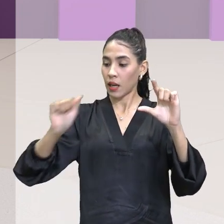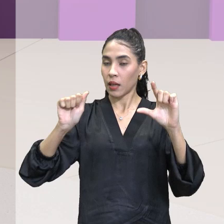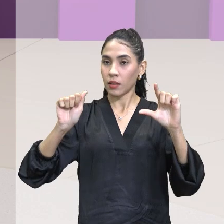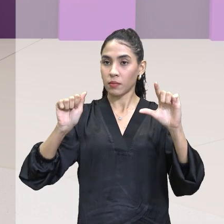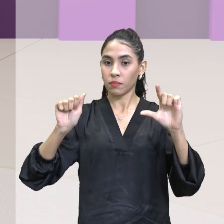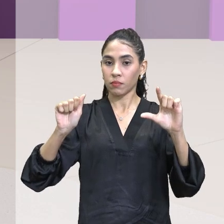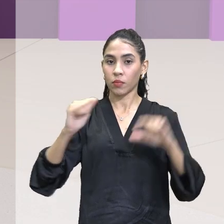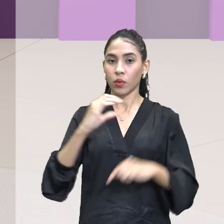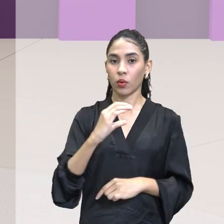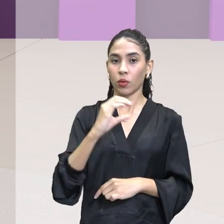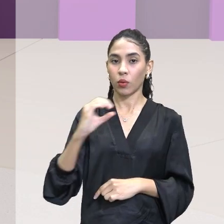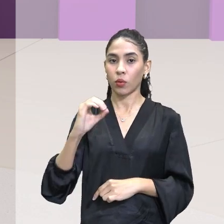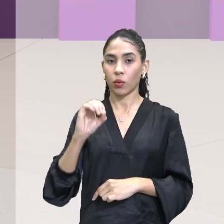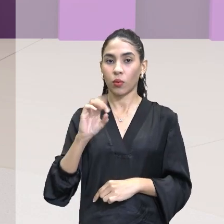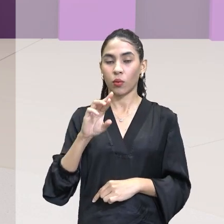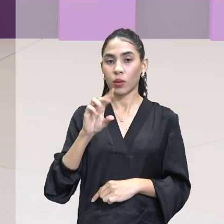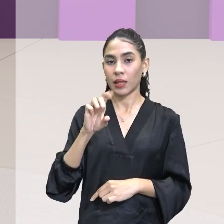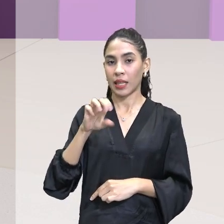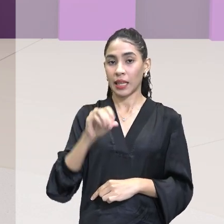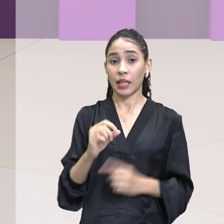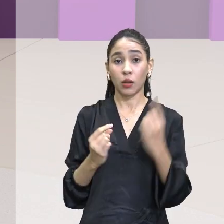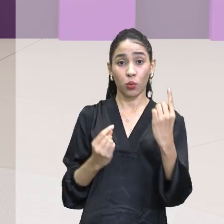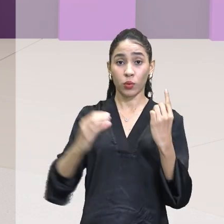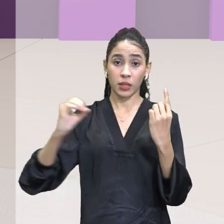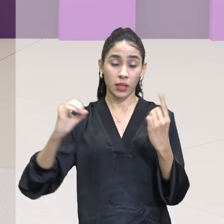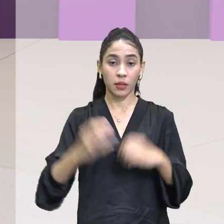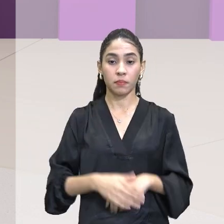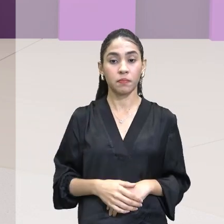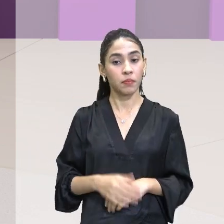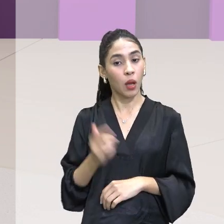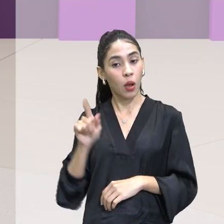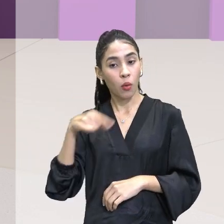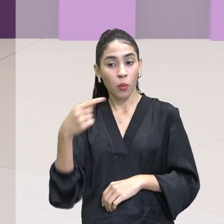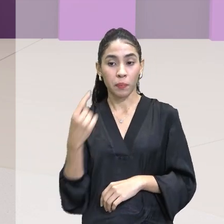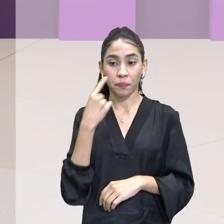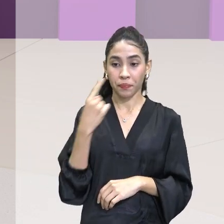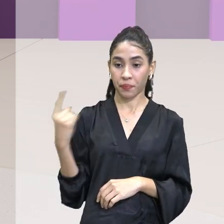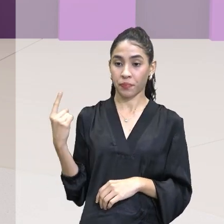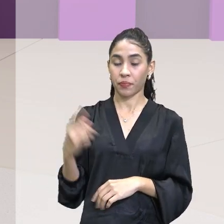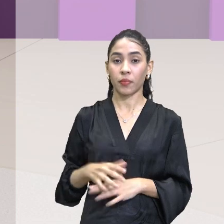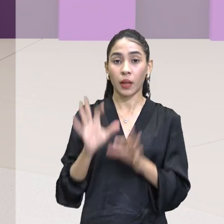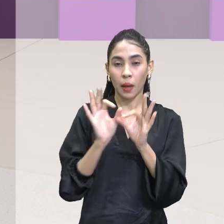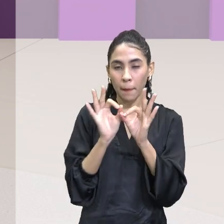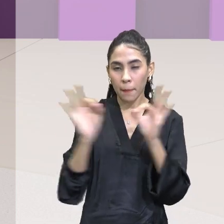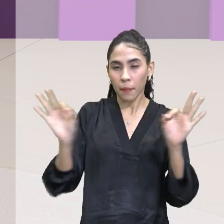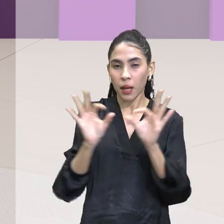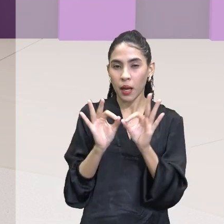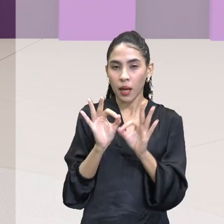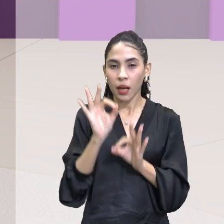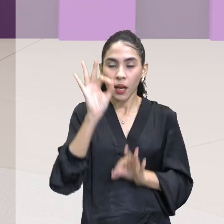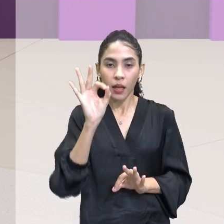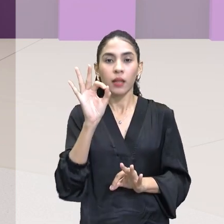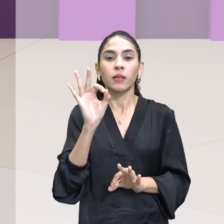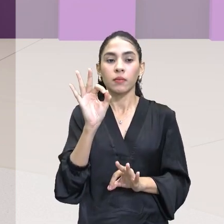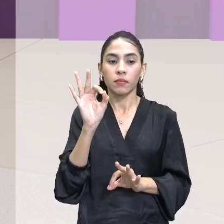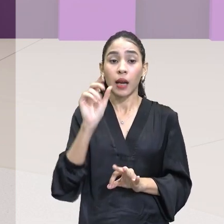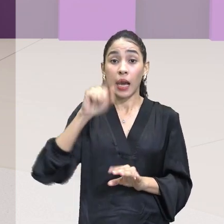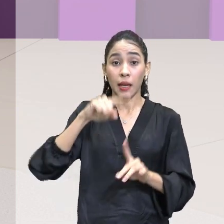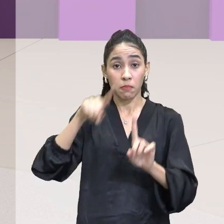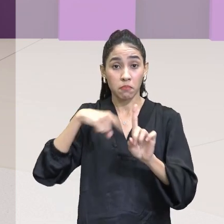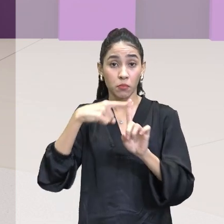né? De coordenada 1 e 0. A próxima observação, as medidas algébricas são positivas no